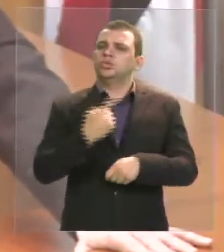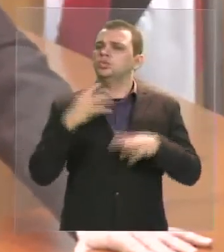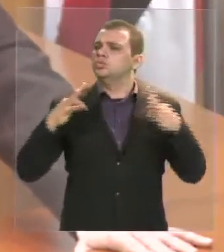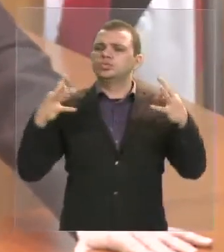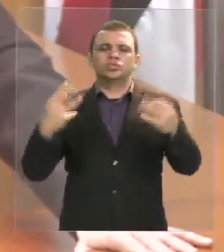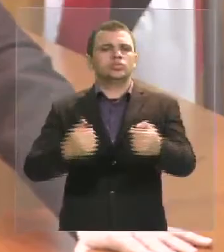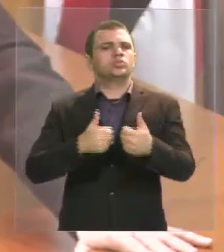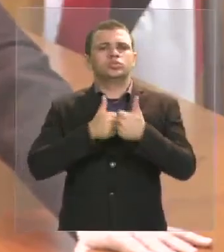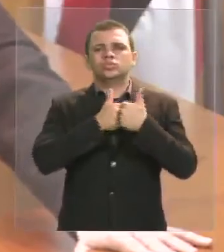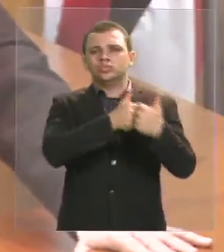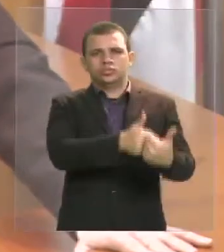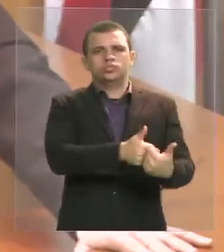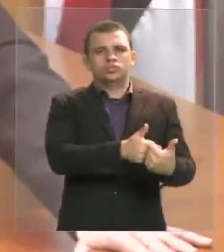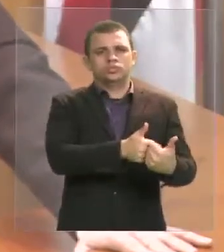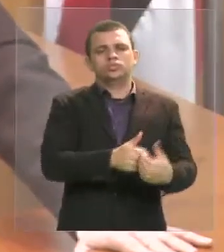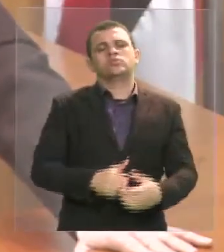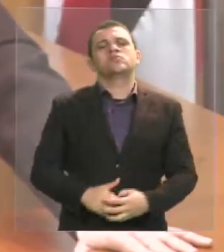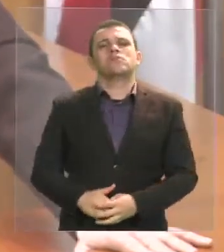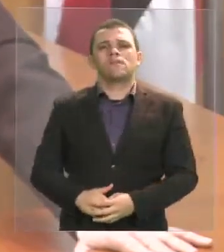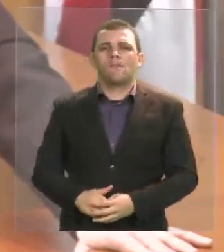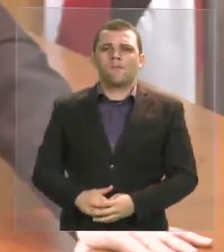Então fica aqui